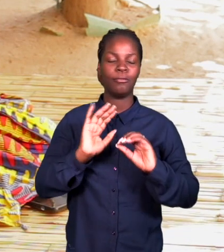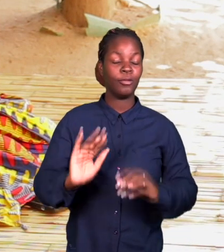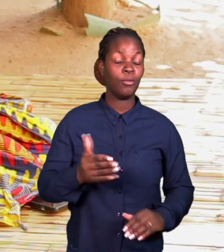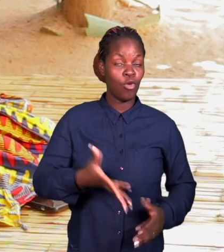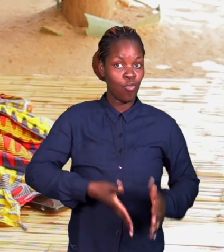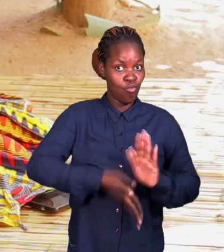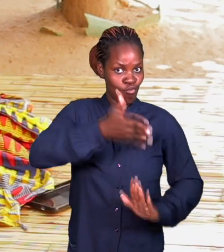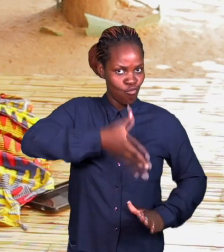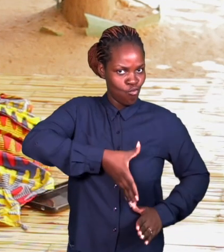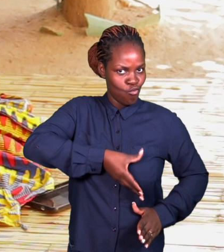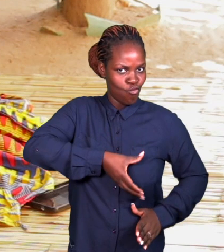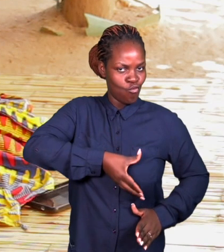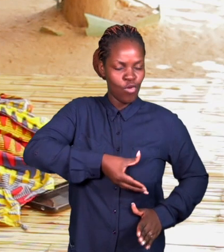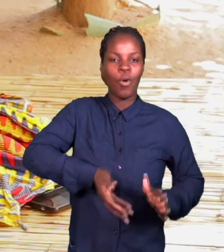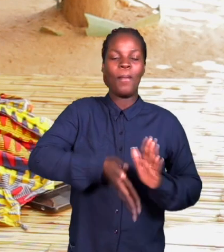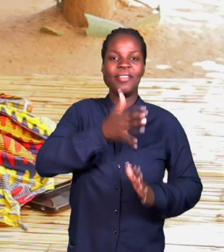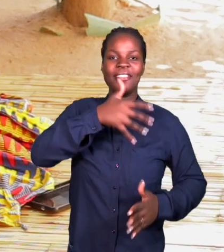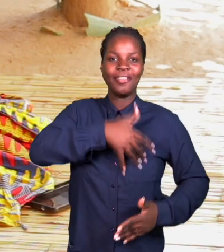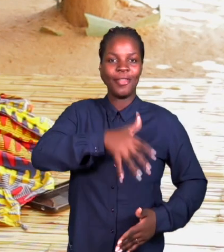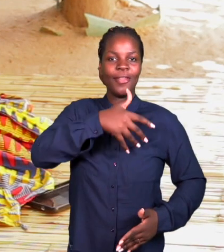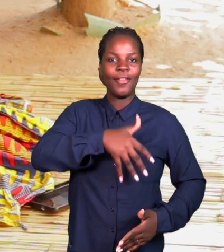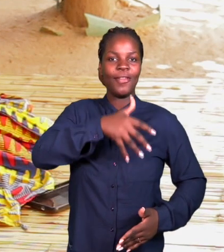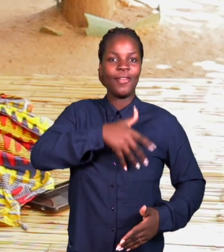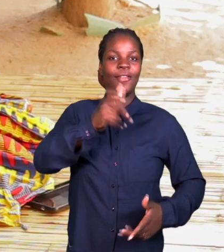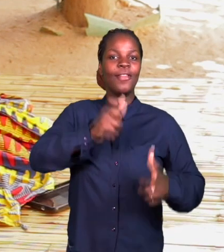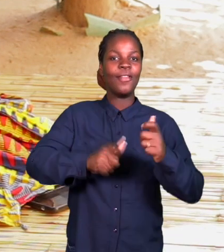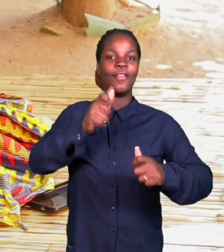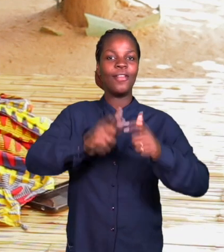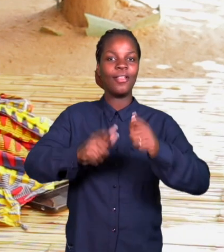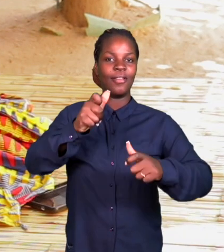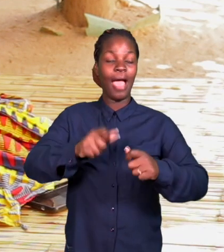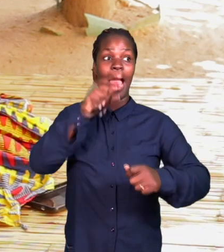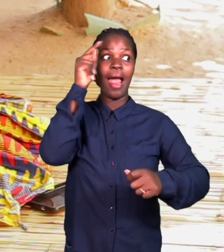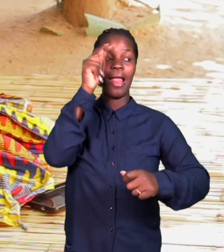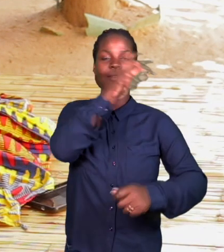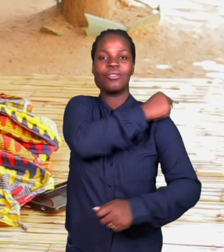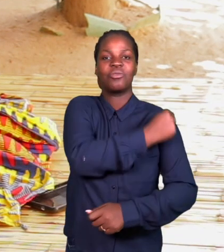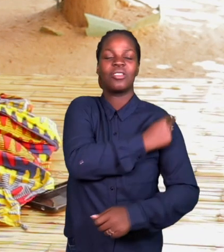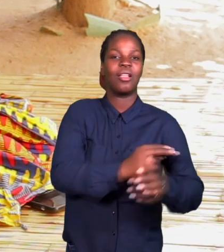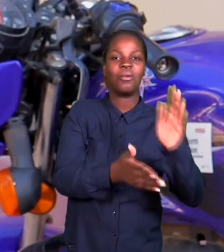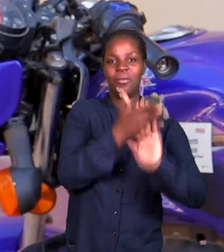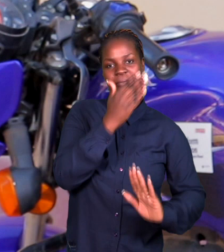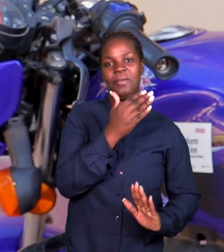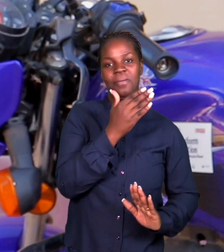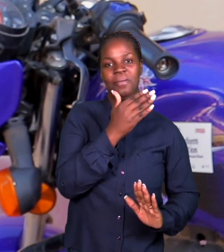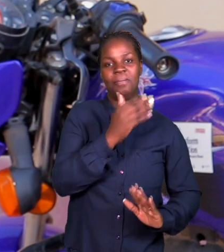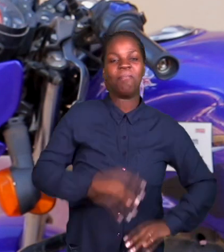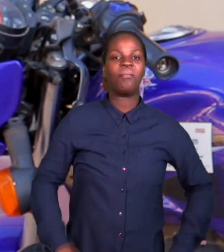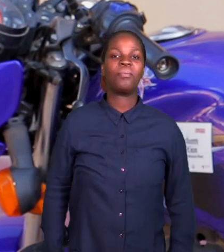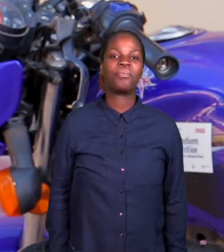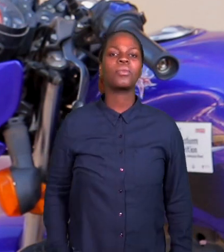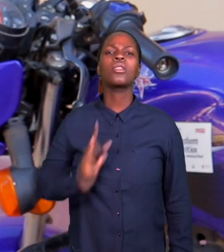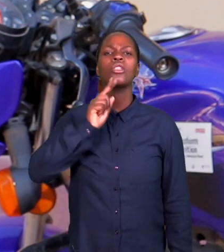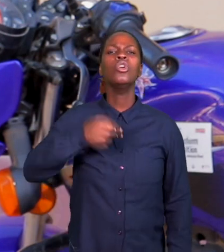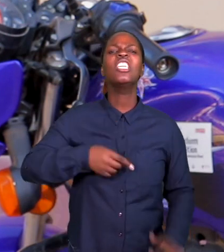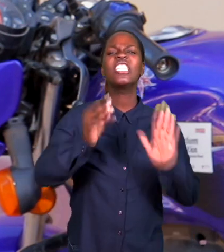Dá mama, e logo aparece leite lá mesmo, começa lá mesmo, até aqui em casa. Em relação àquilo que são